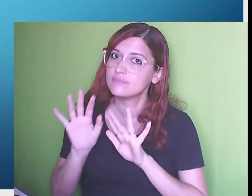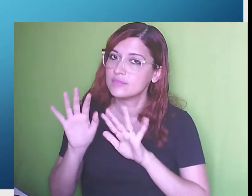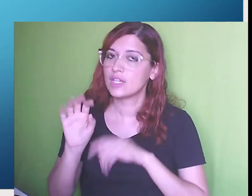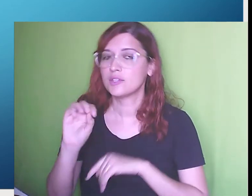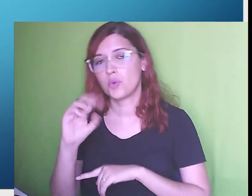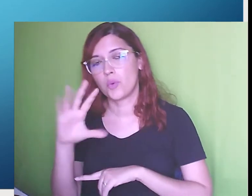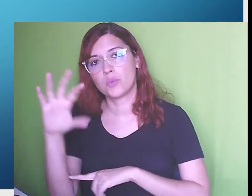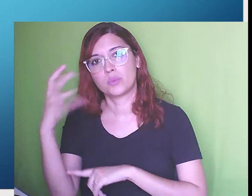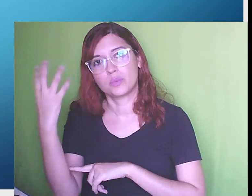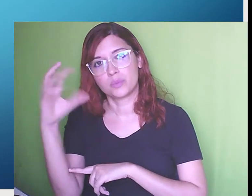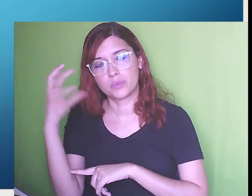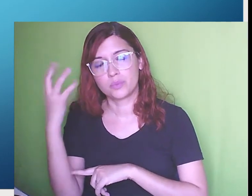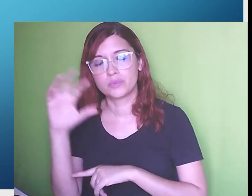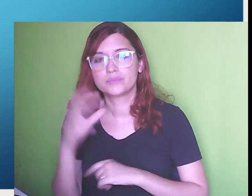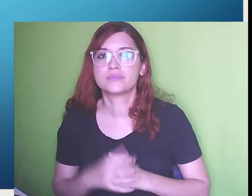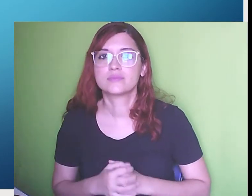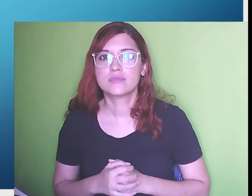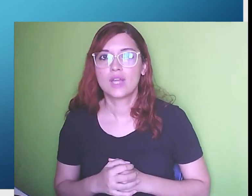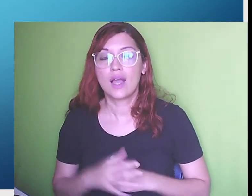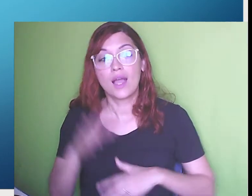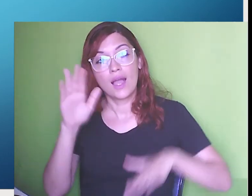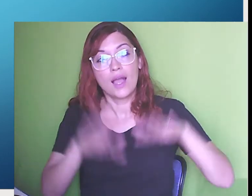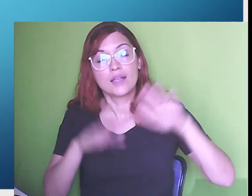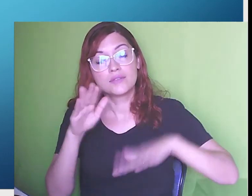ligado, ou ventilador.